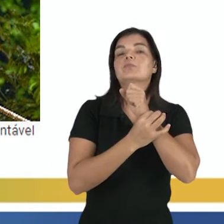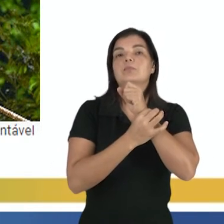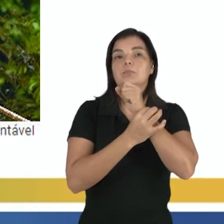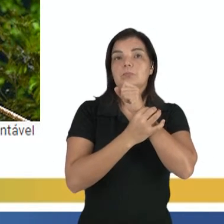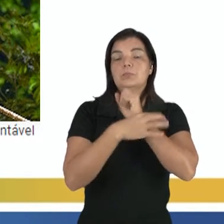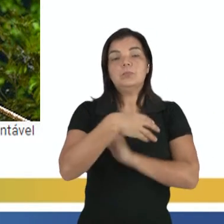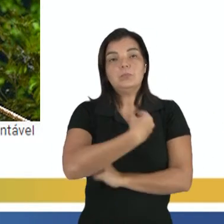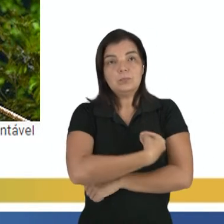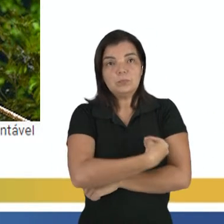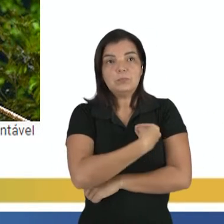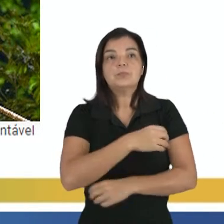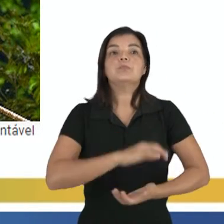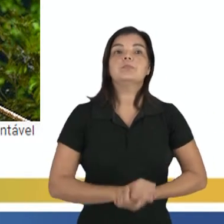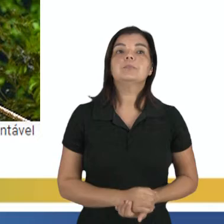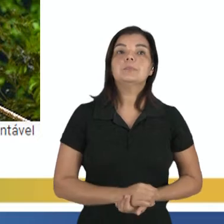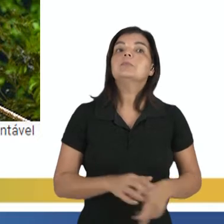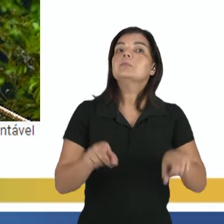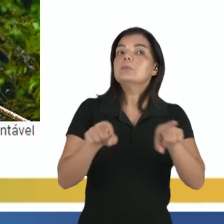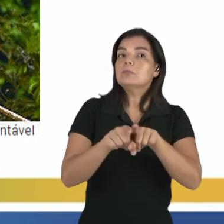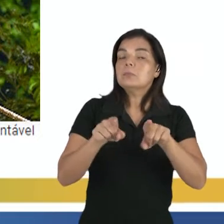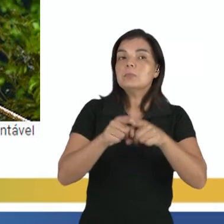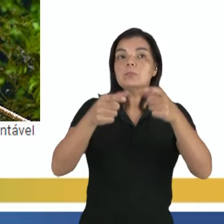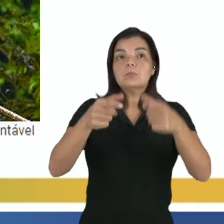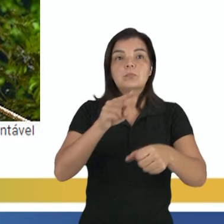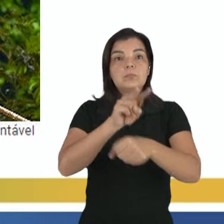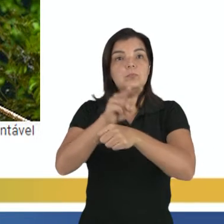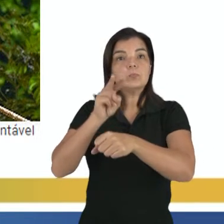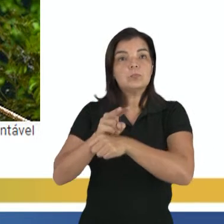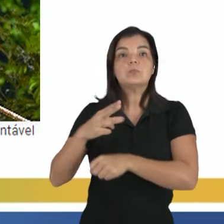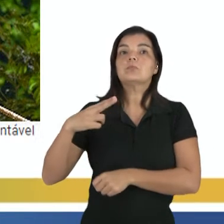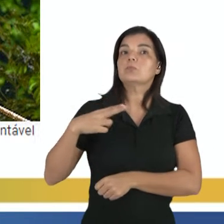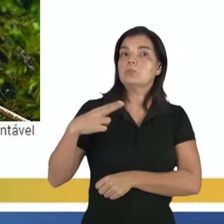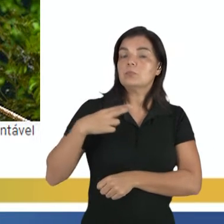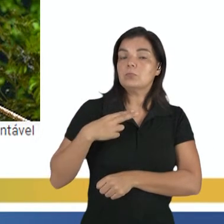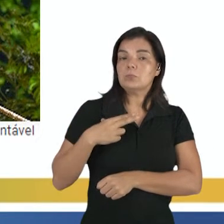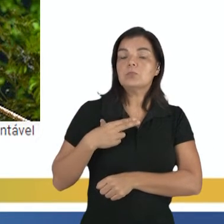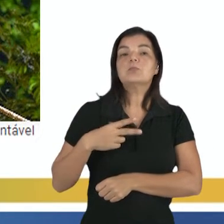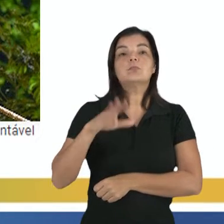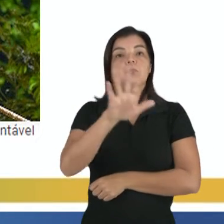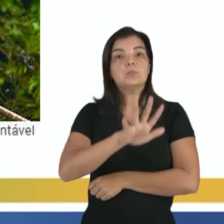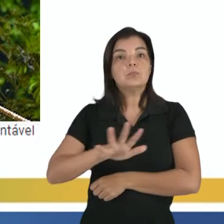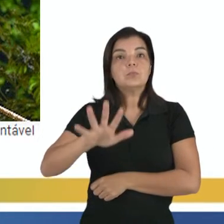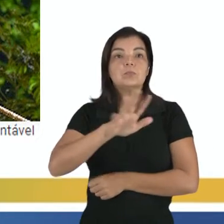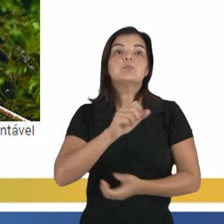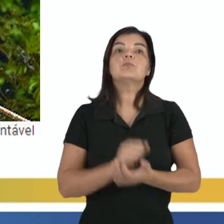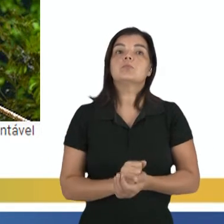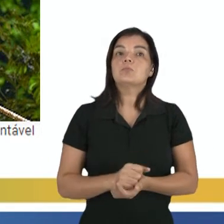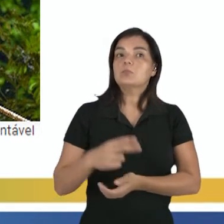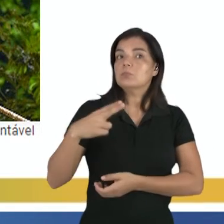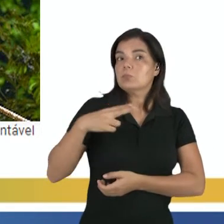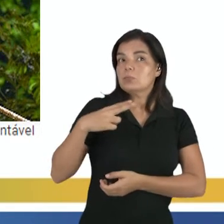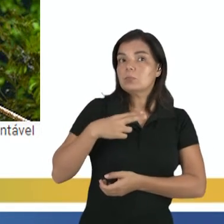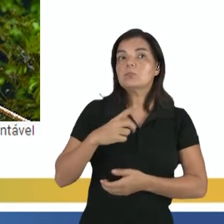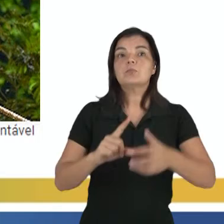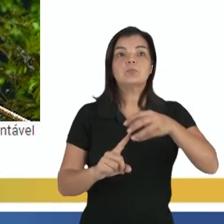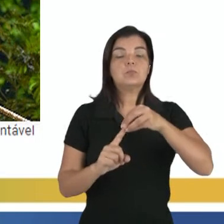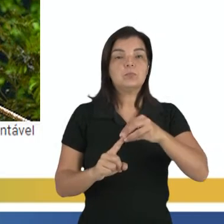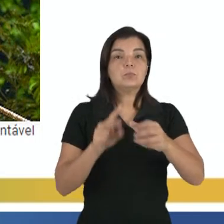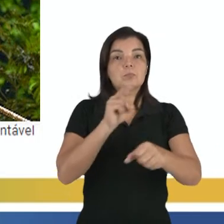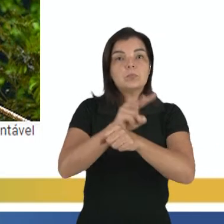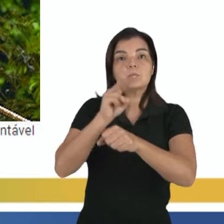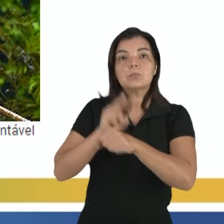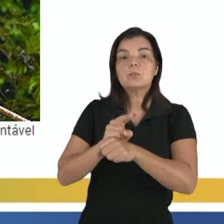povos que estão lá, sejam asseguradas. E temos as reservas particulares de patrimônio nacional, que são áreas privadas com o objetivo